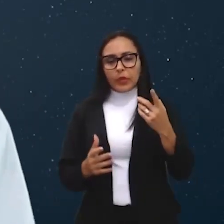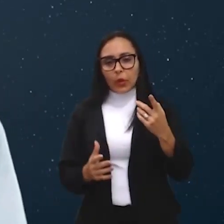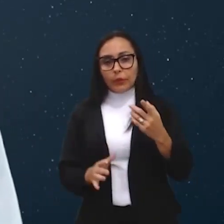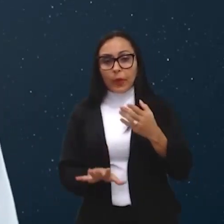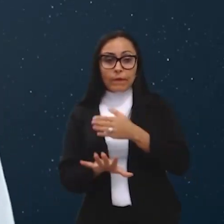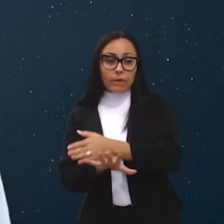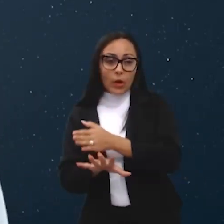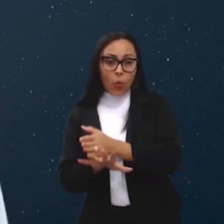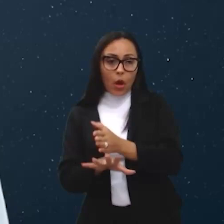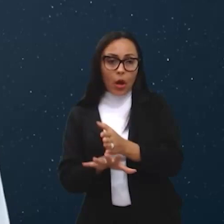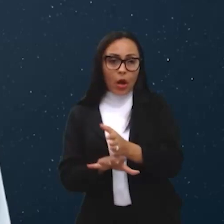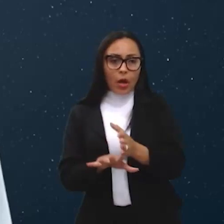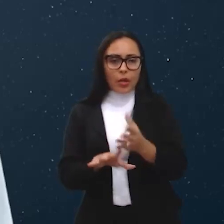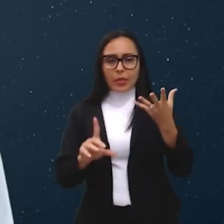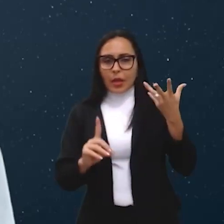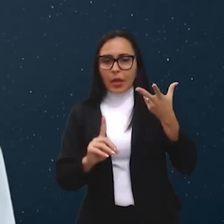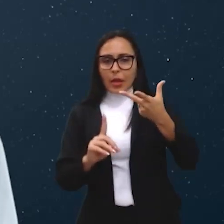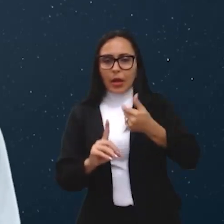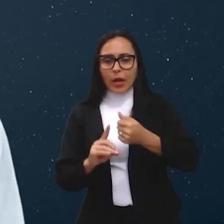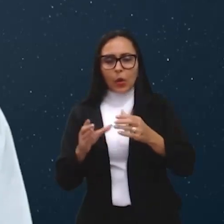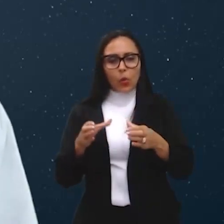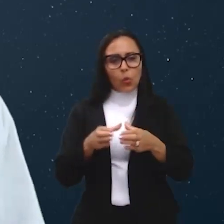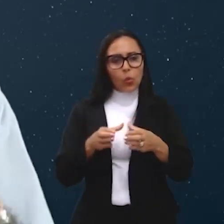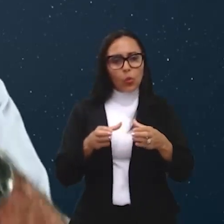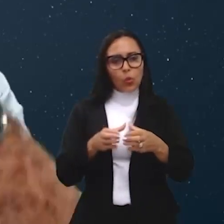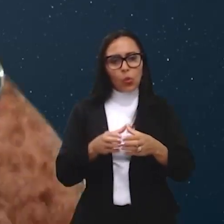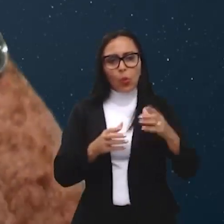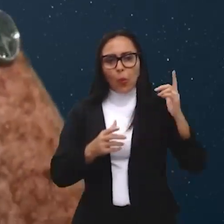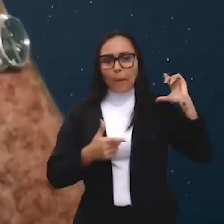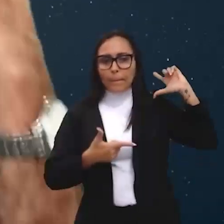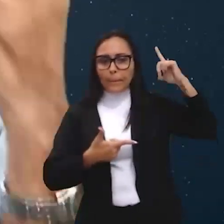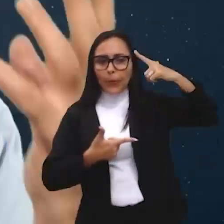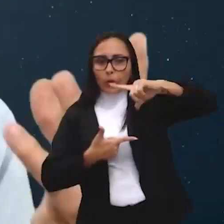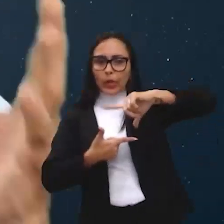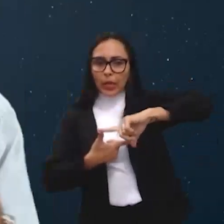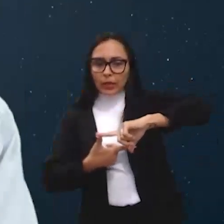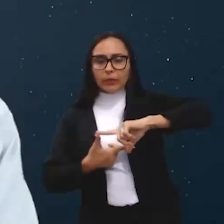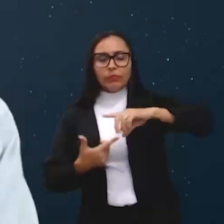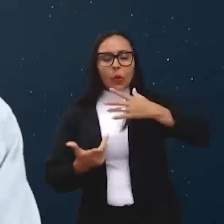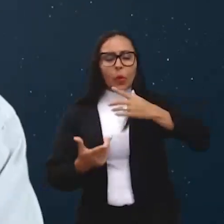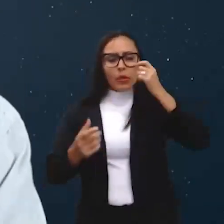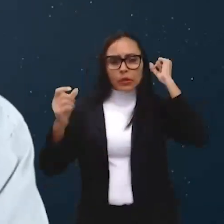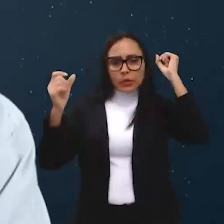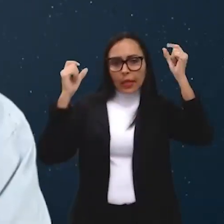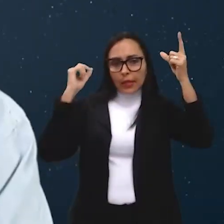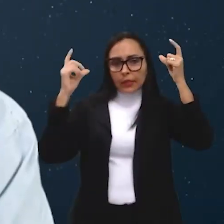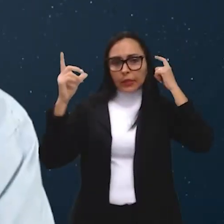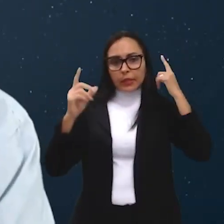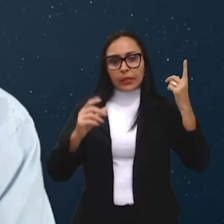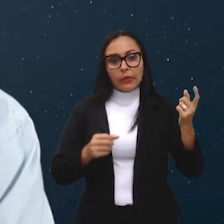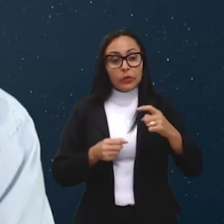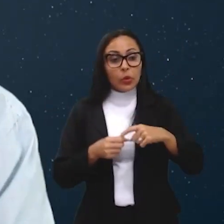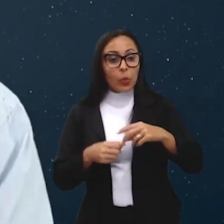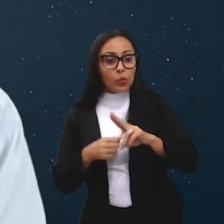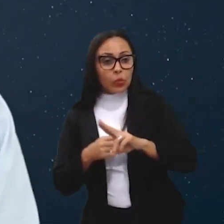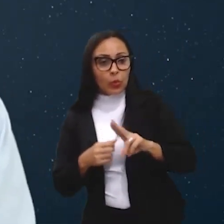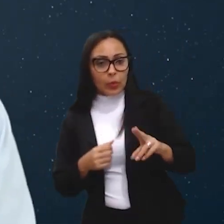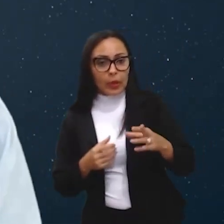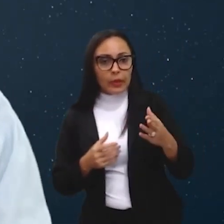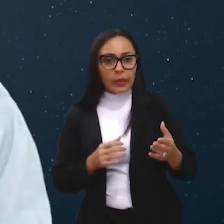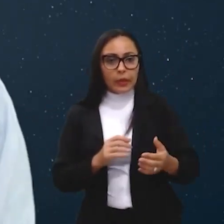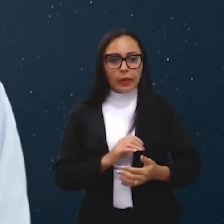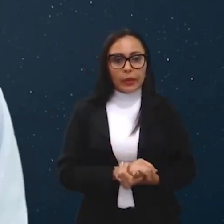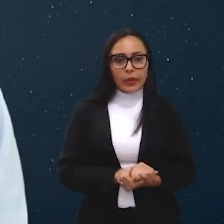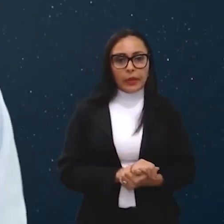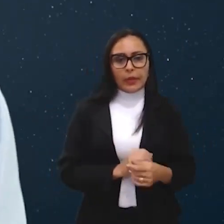todo esse grupo moderno com ideias ultramodernas e voltando para o nome aí que eu acho ótimo, essa